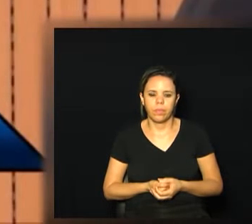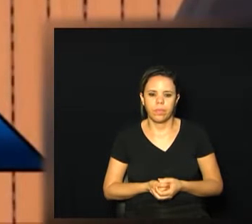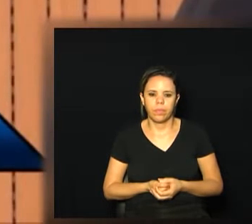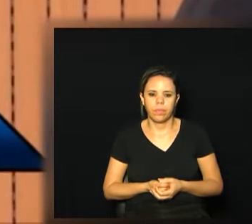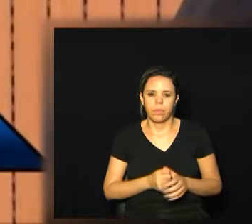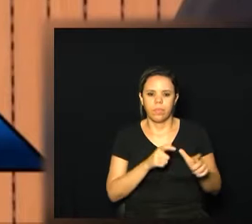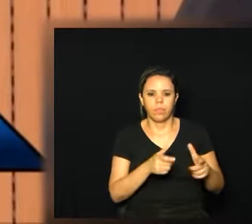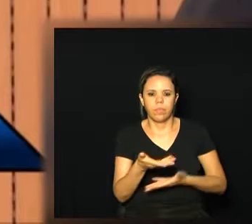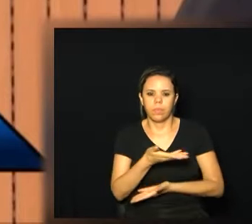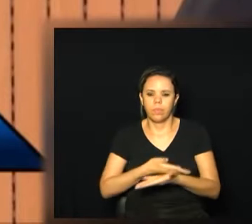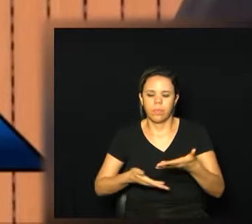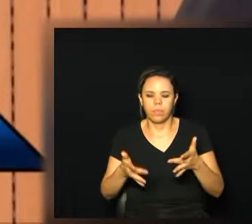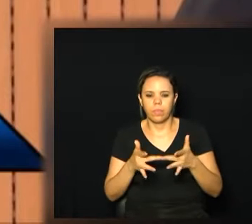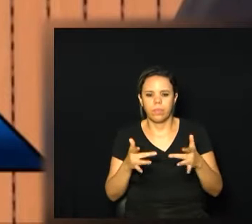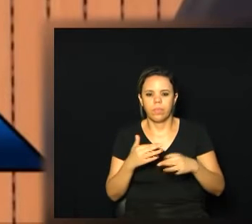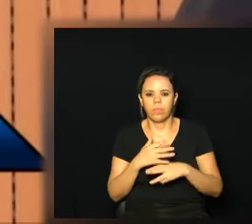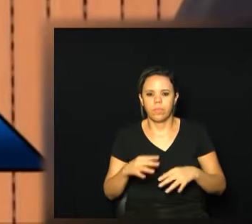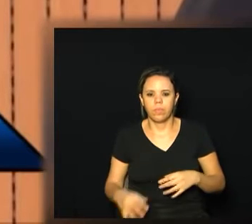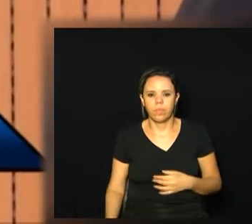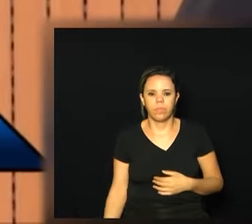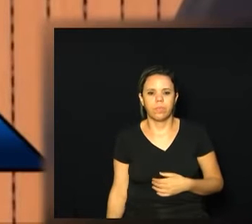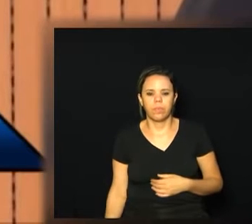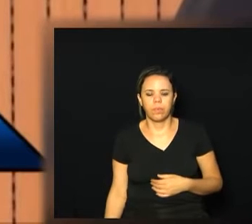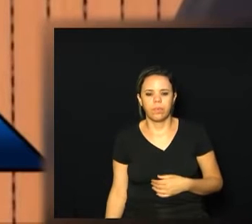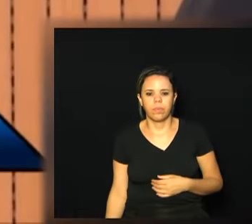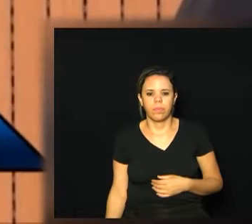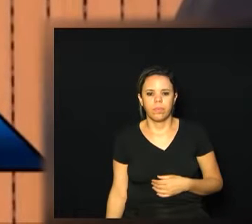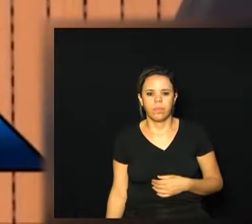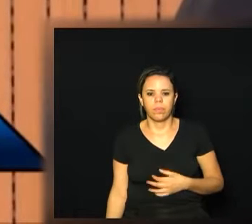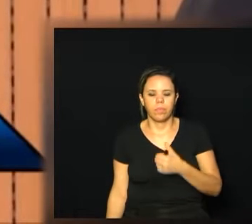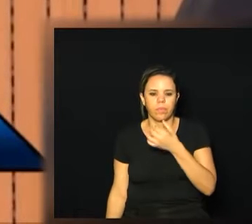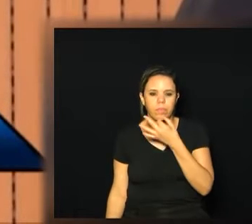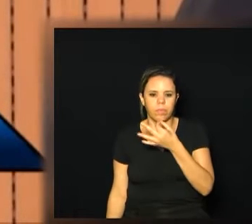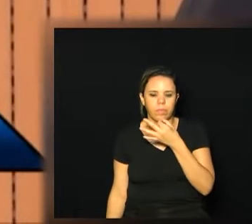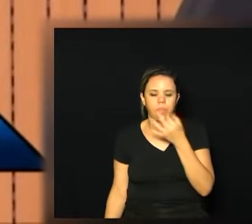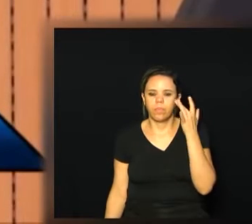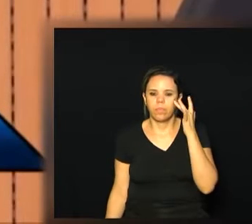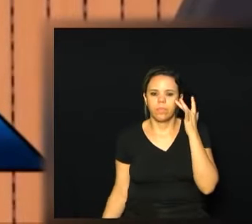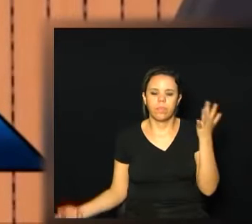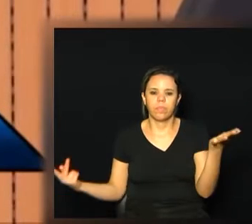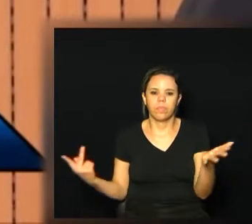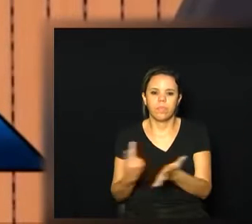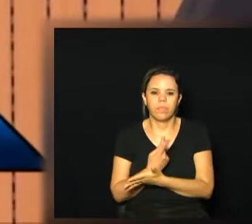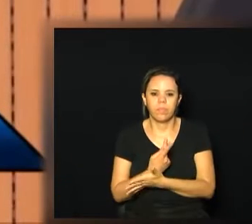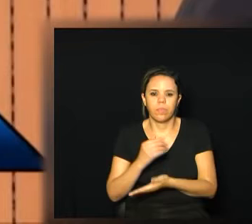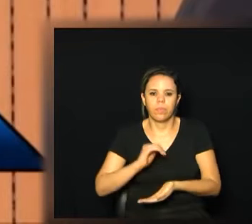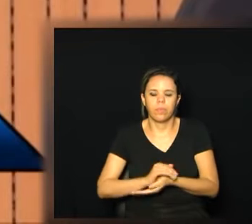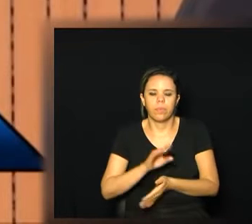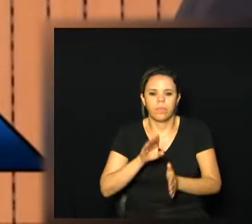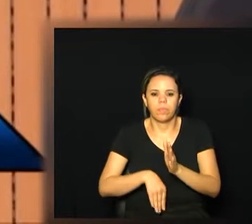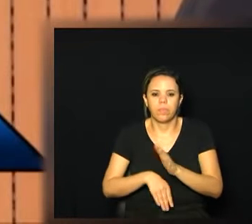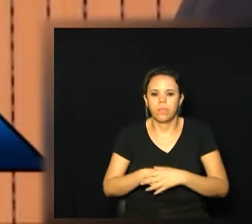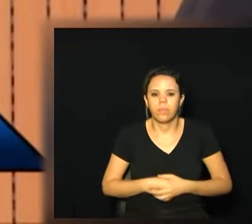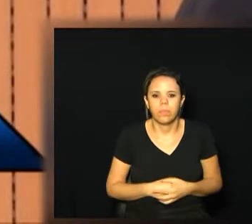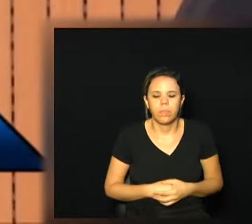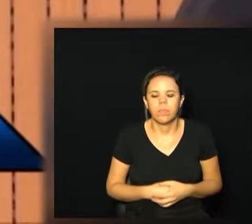daquele espaço, daquele território que é o centro de Campinas. Exatamente. Então, assim, na minha avaliação, foi um erro, o poupa-tempo ter saído